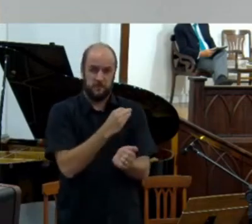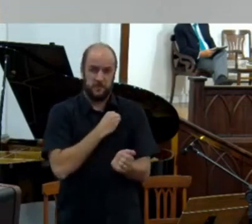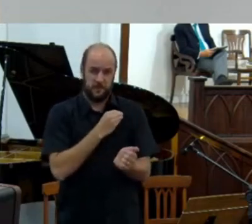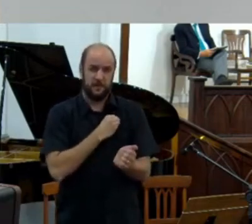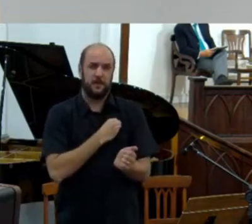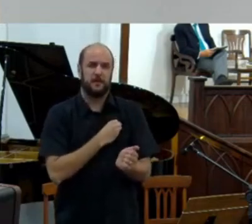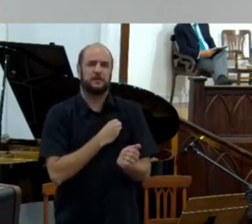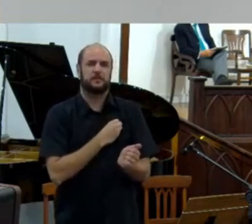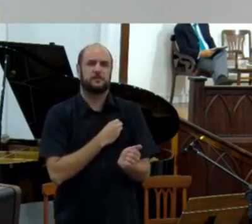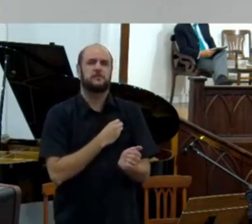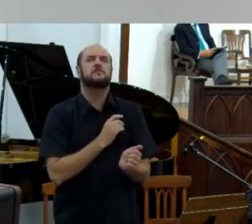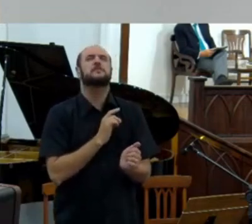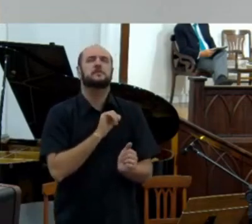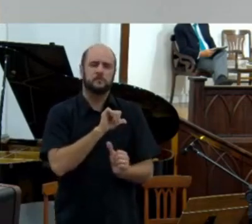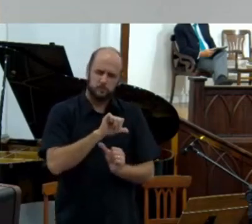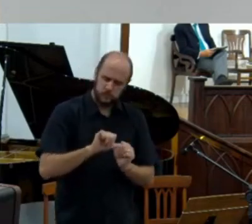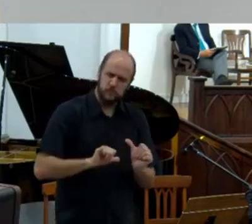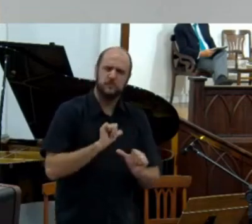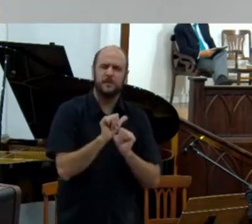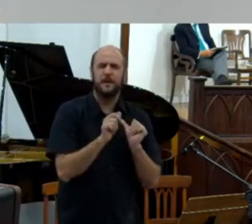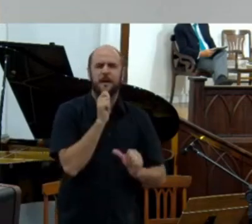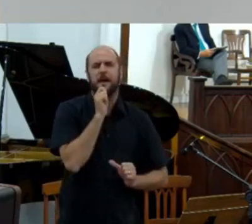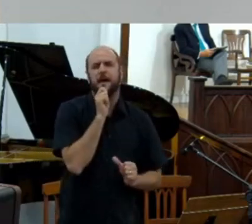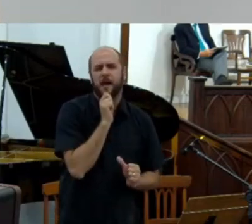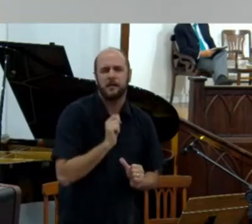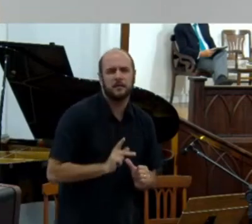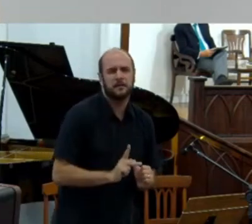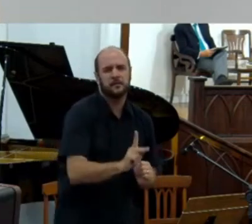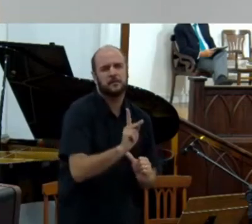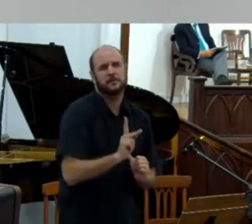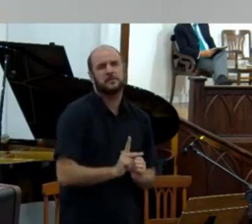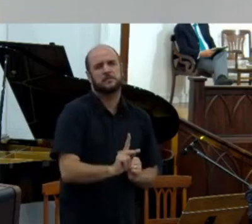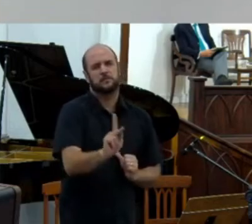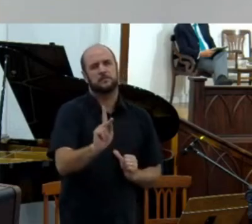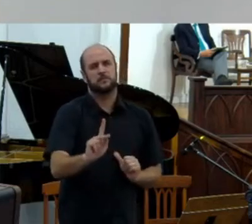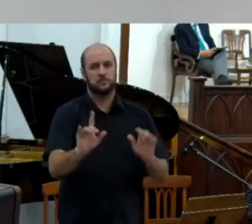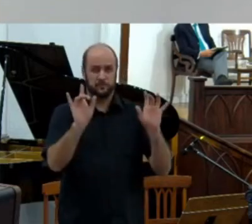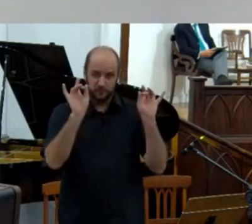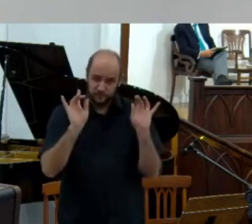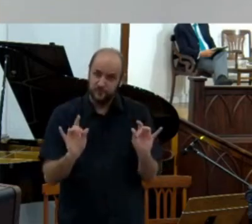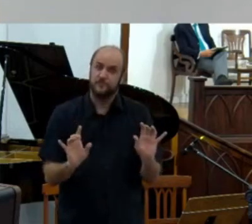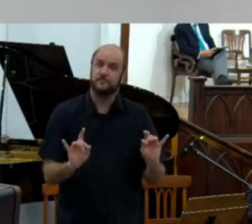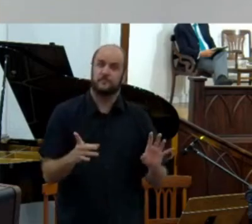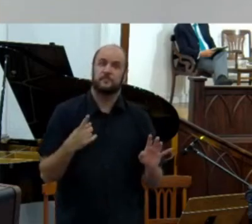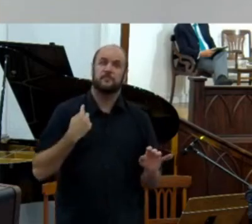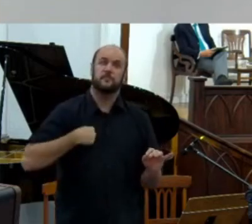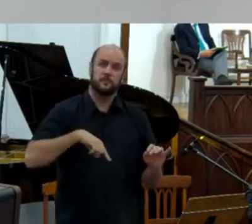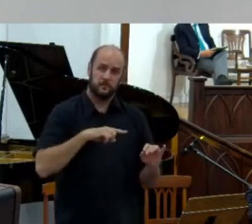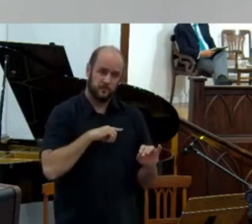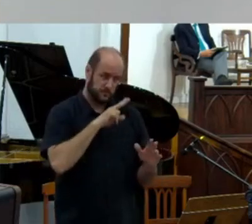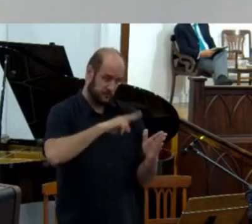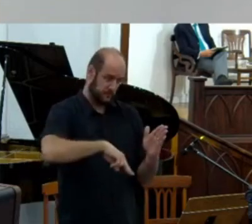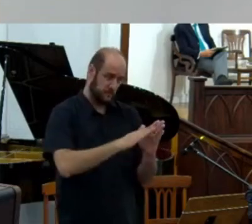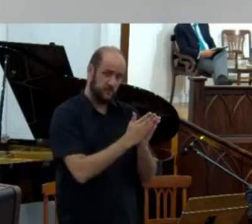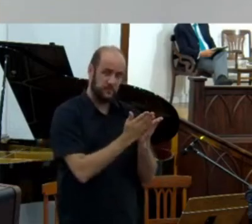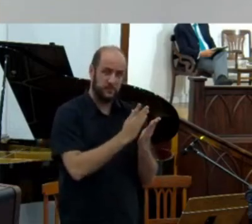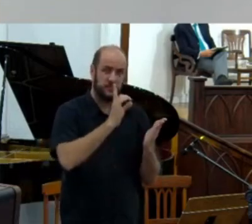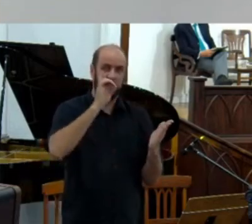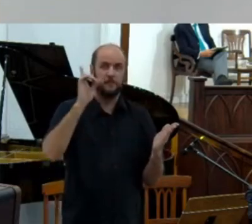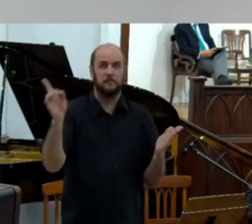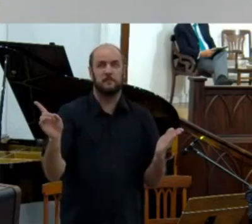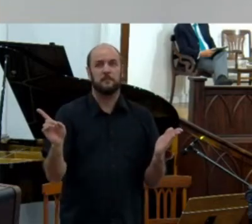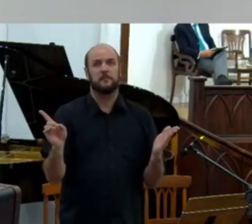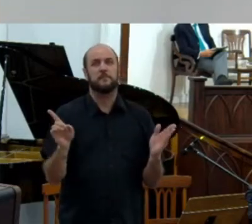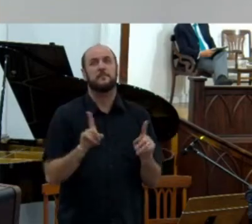Ele continua a intervir em cada detalhe da nossa vida, especialmente quando nós abrimos a palavra de Deus e então